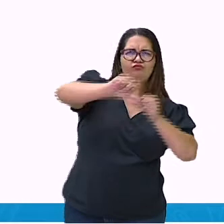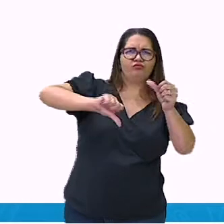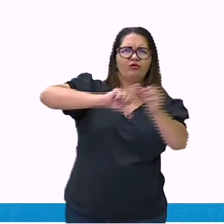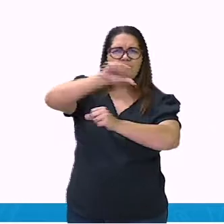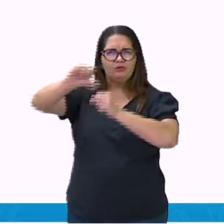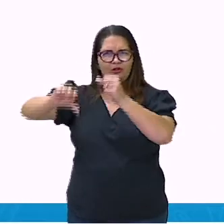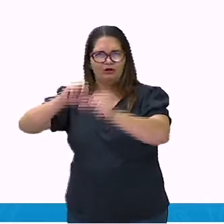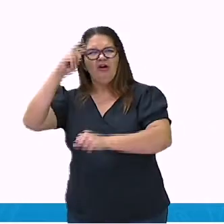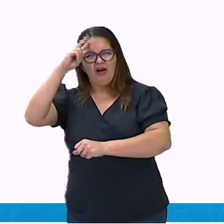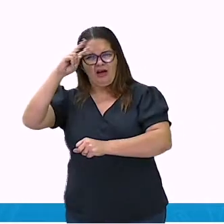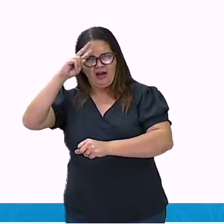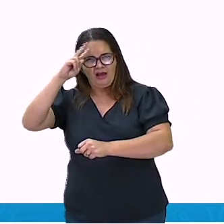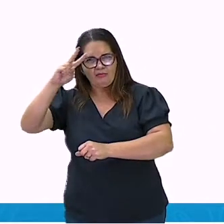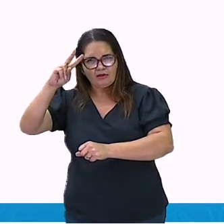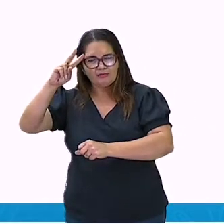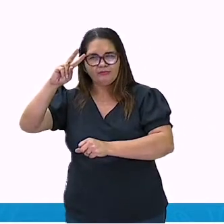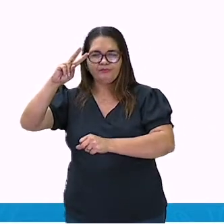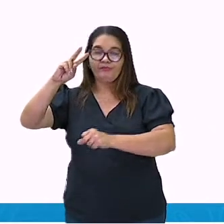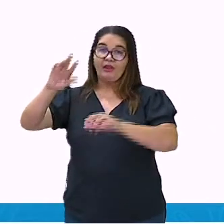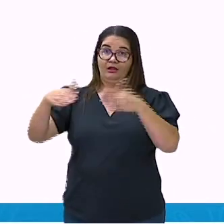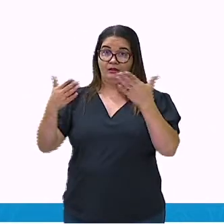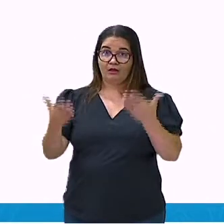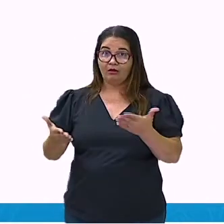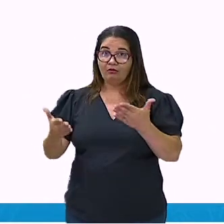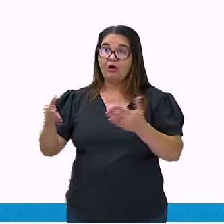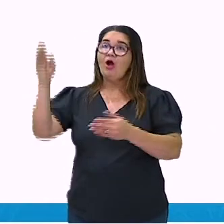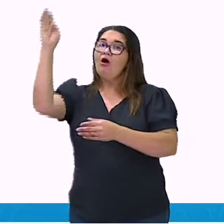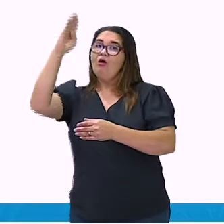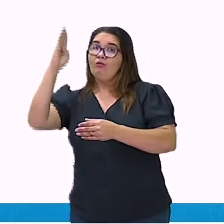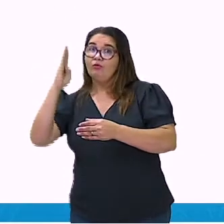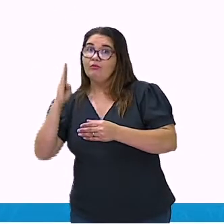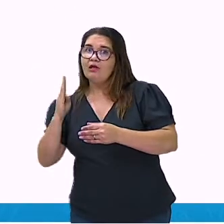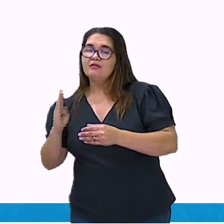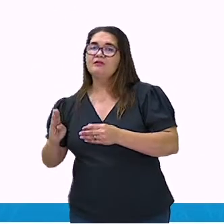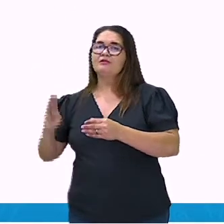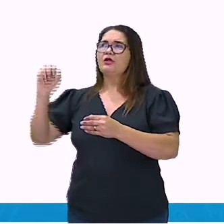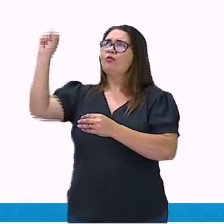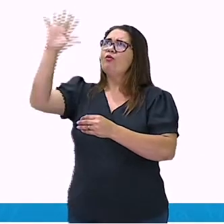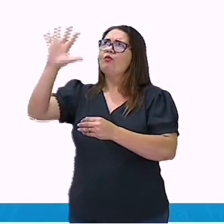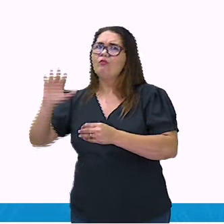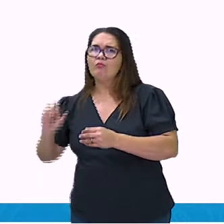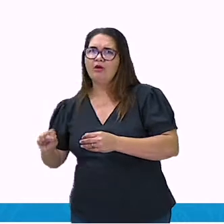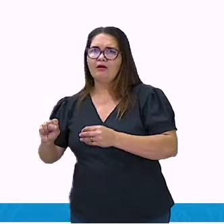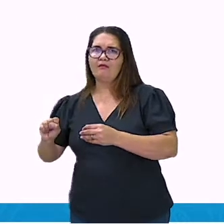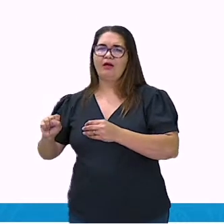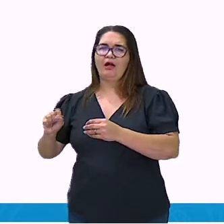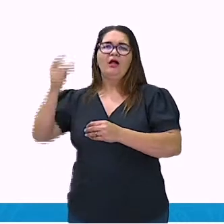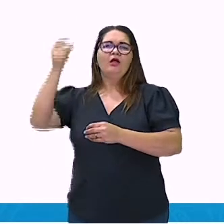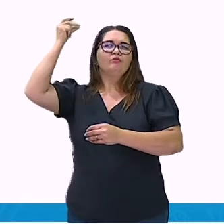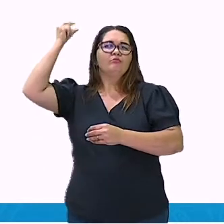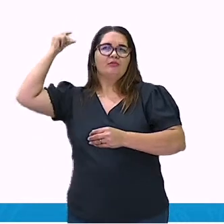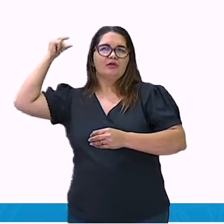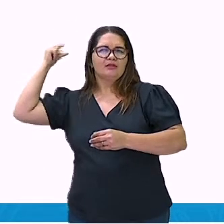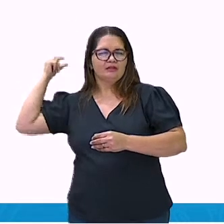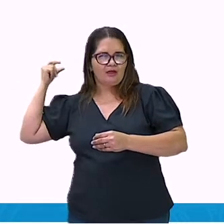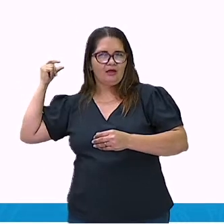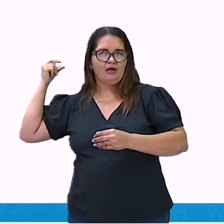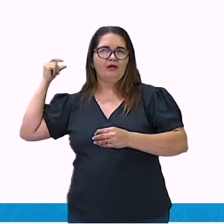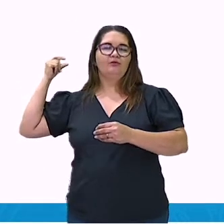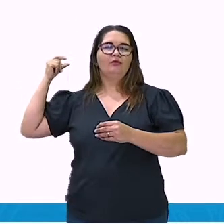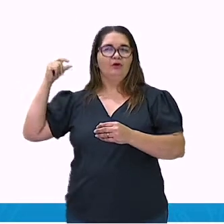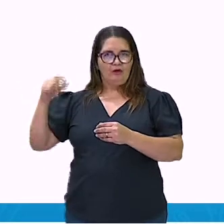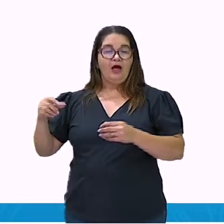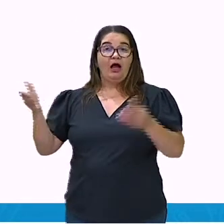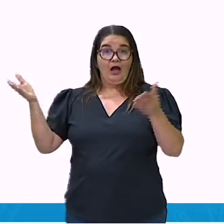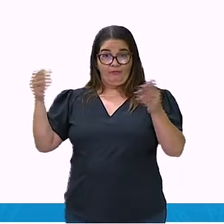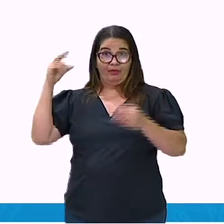os portugueses iam conhecendo toda essa região. Deixou de ser ilha, passou a